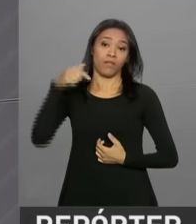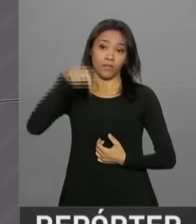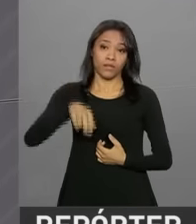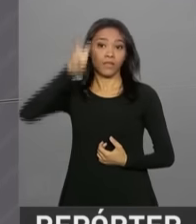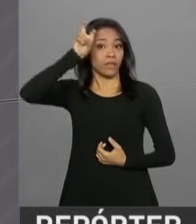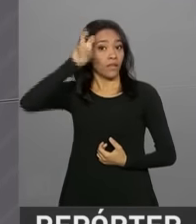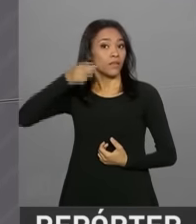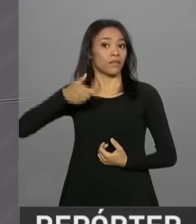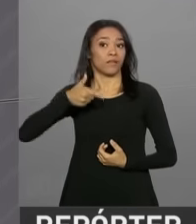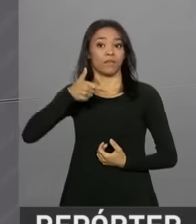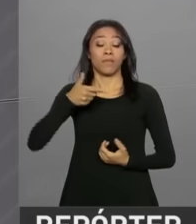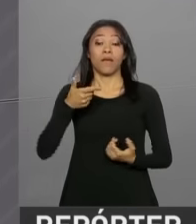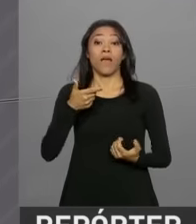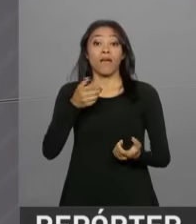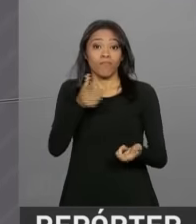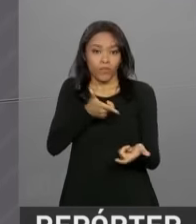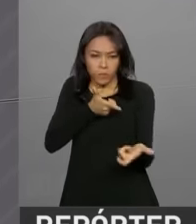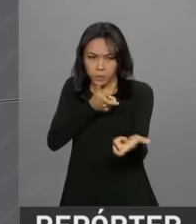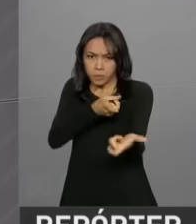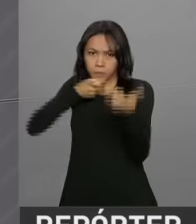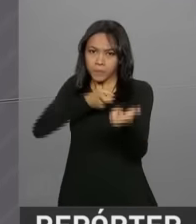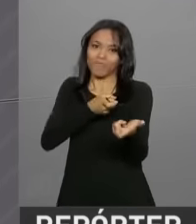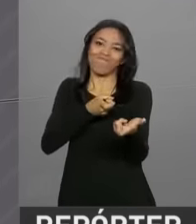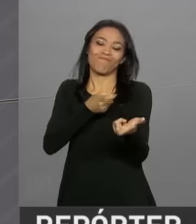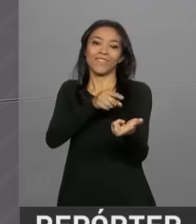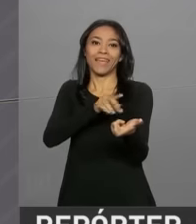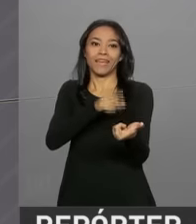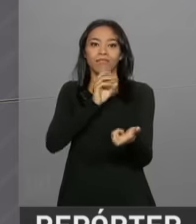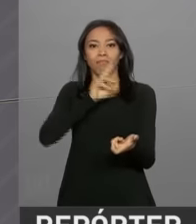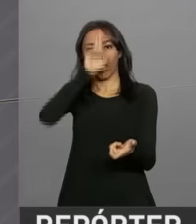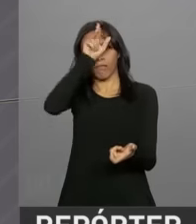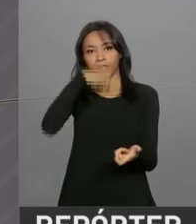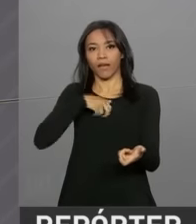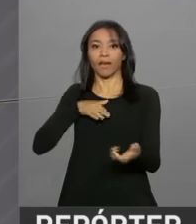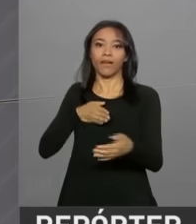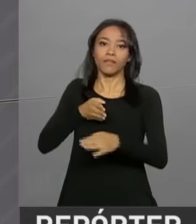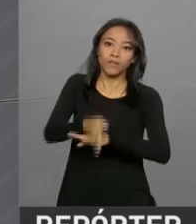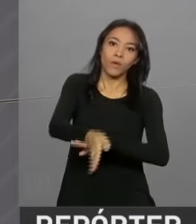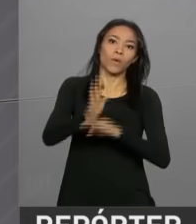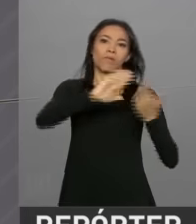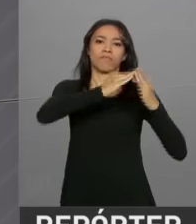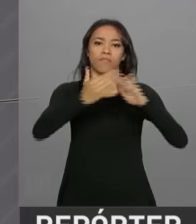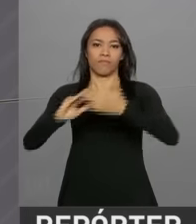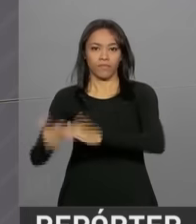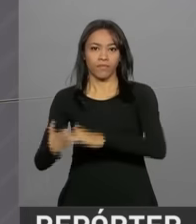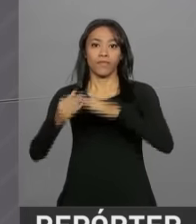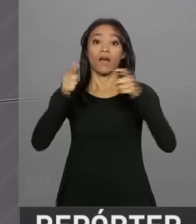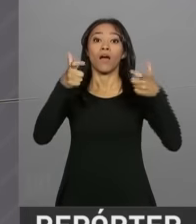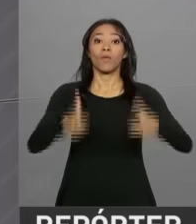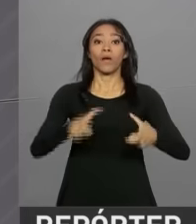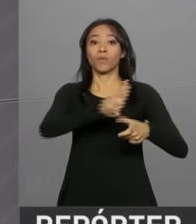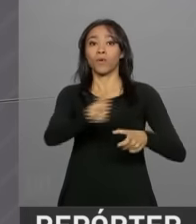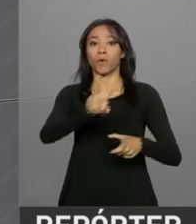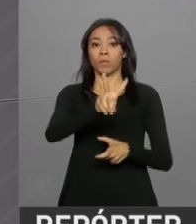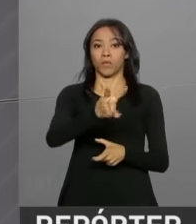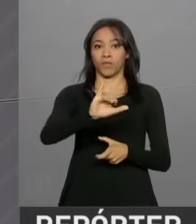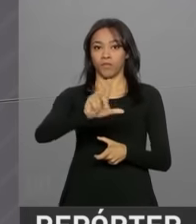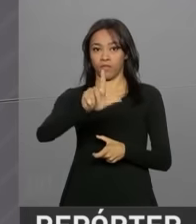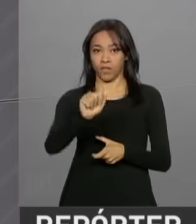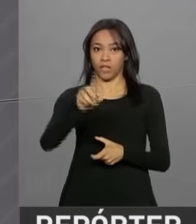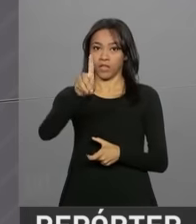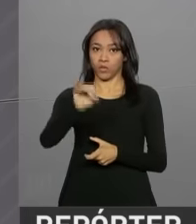quinta-feira. Ele foi vítima de um tiro de fuzil quando entrou por engano na Vila do João, uma comunidade no Rio de Janeiro que enfrenta problemas